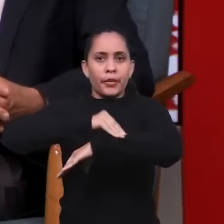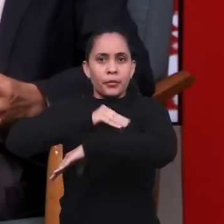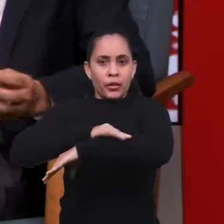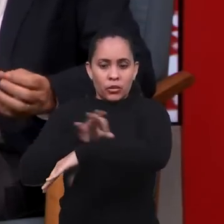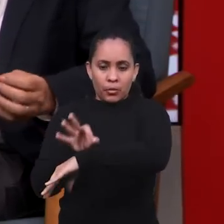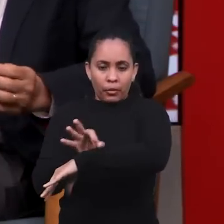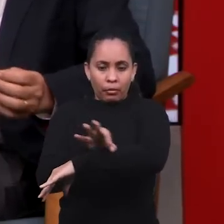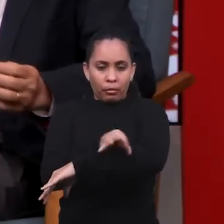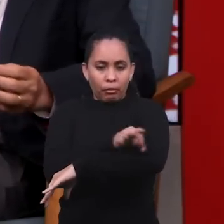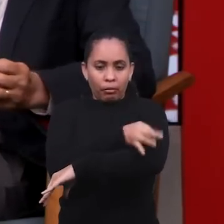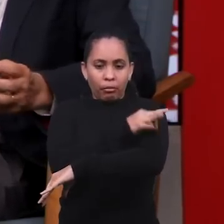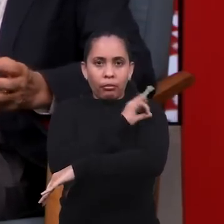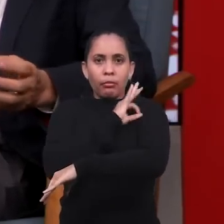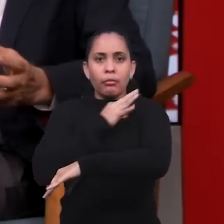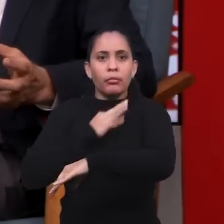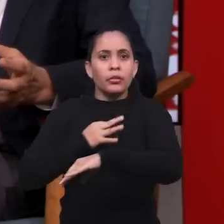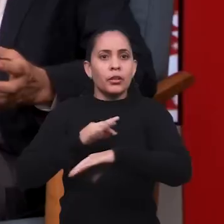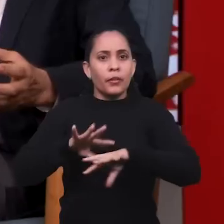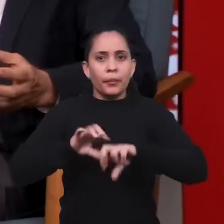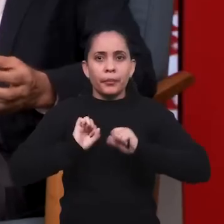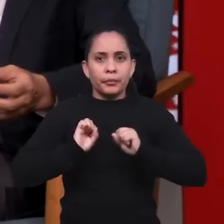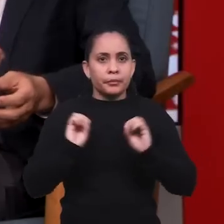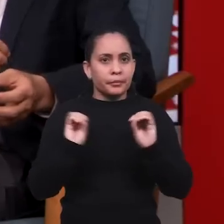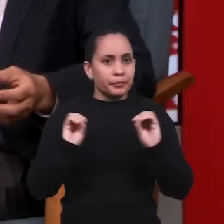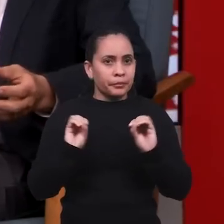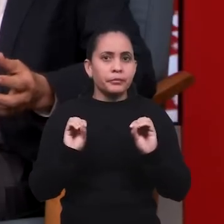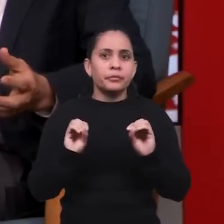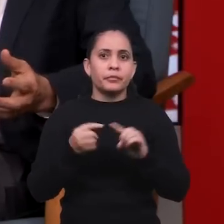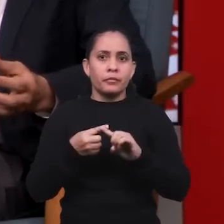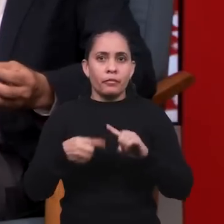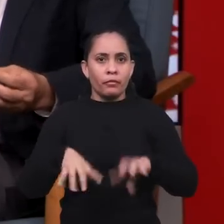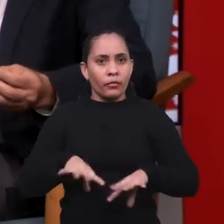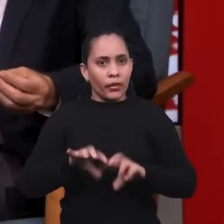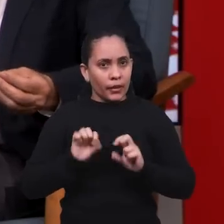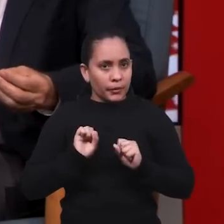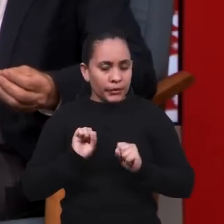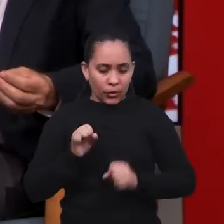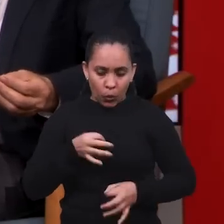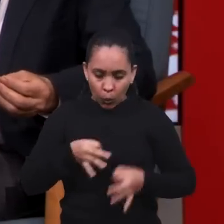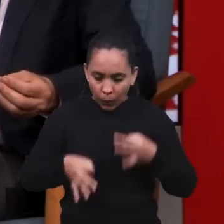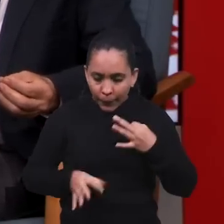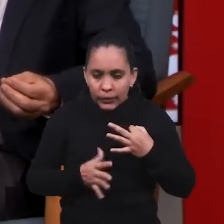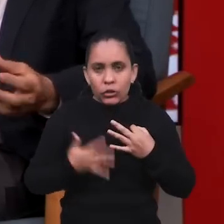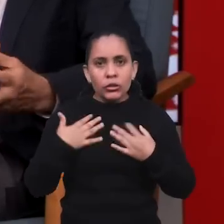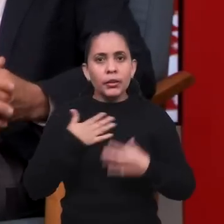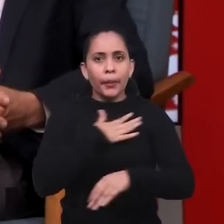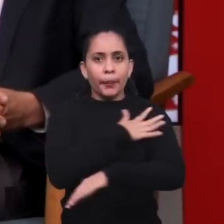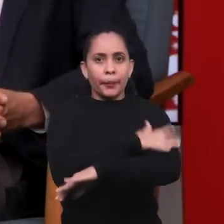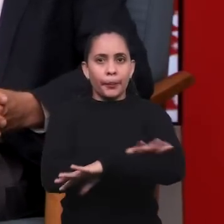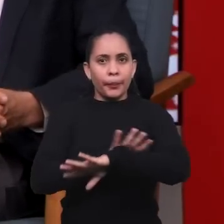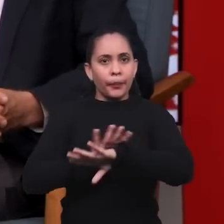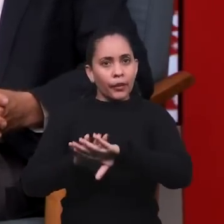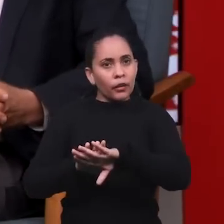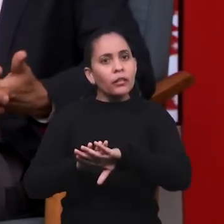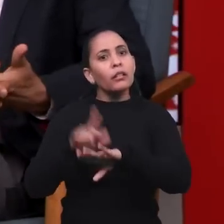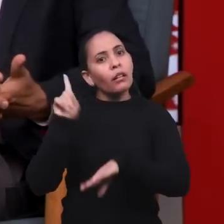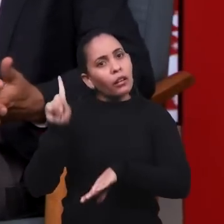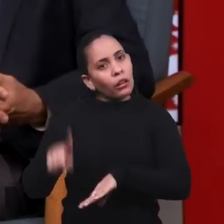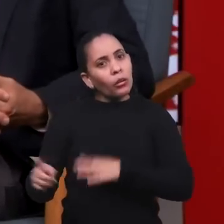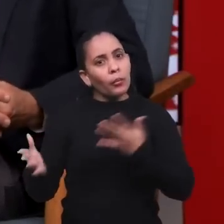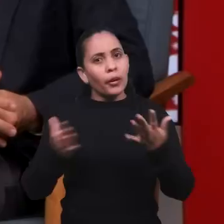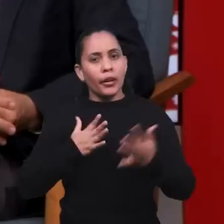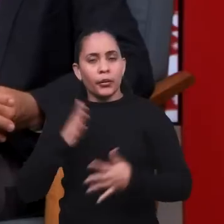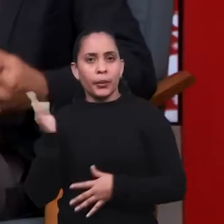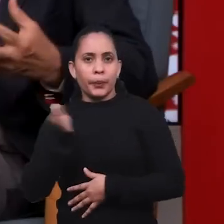como acontece, pequenas manchas, às vezes imperceptíveis, mas a perda de sensibilidade em regiões da pele. Então